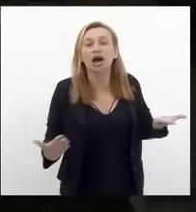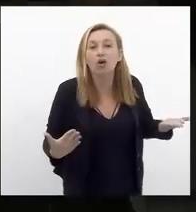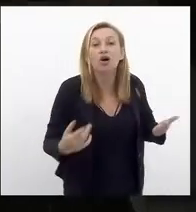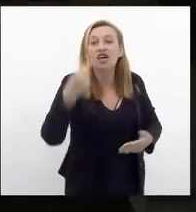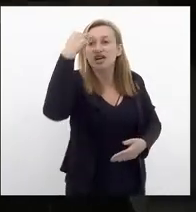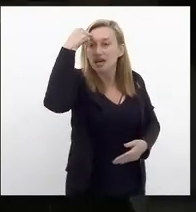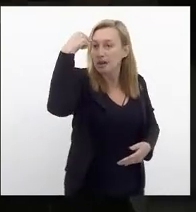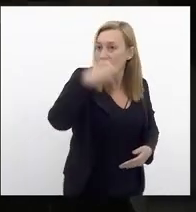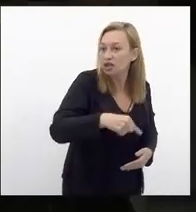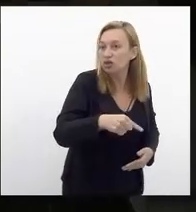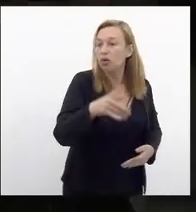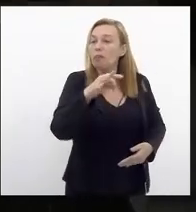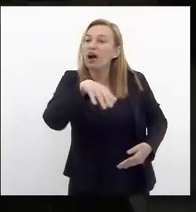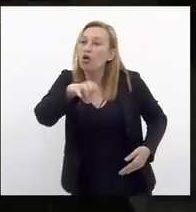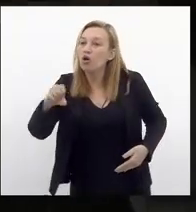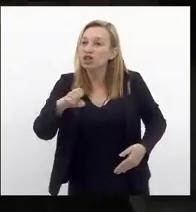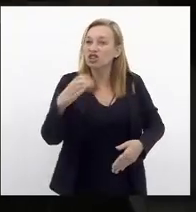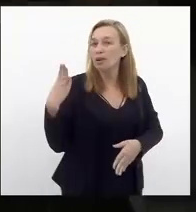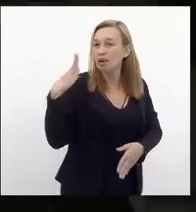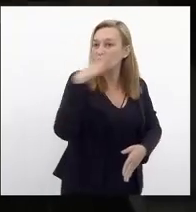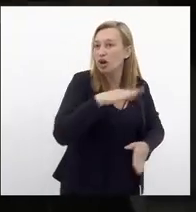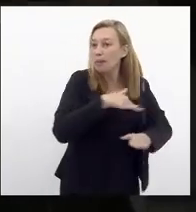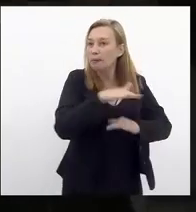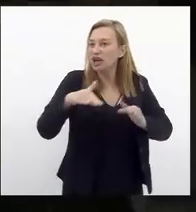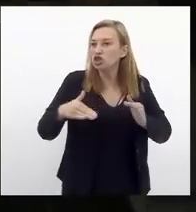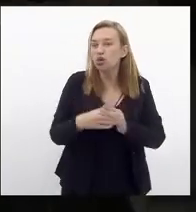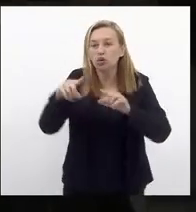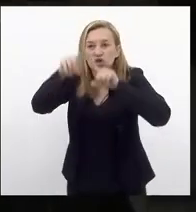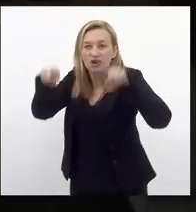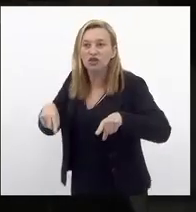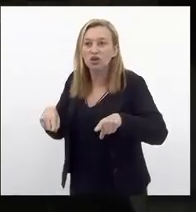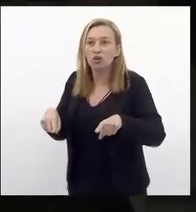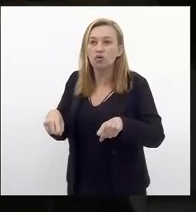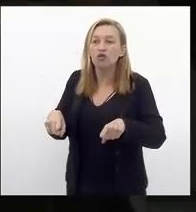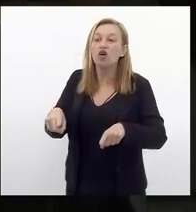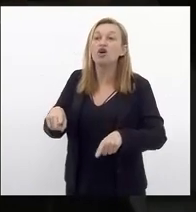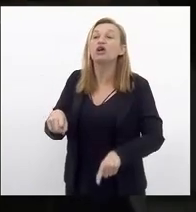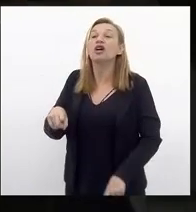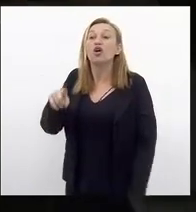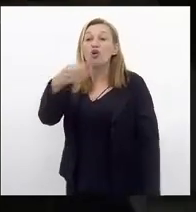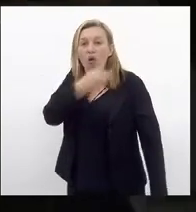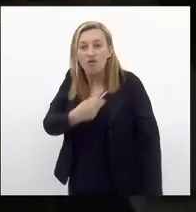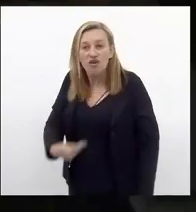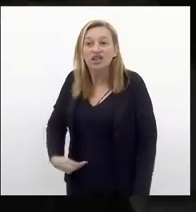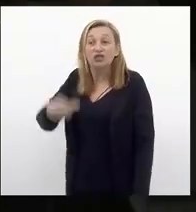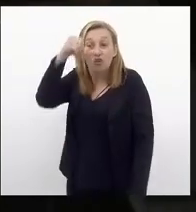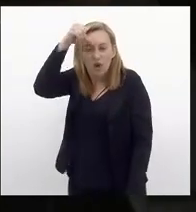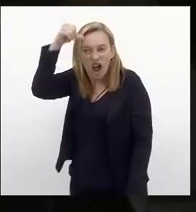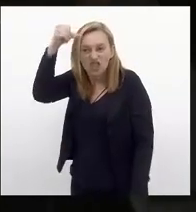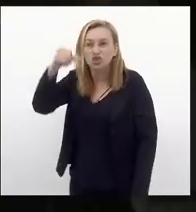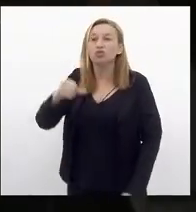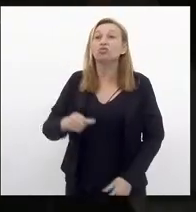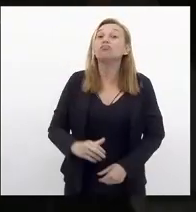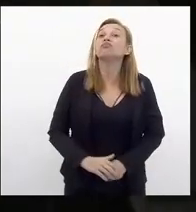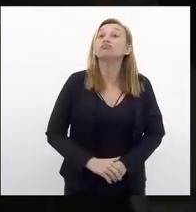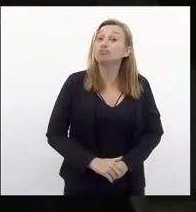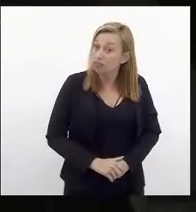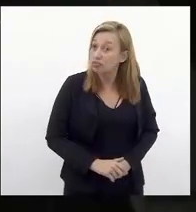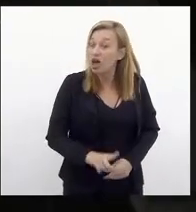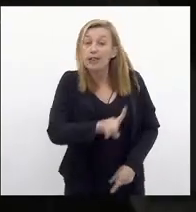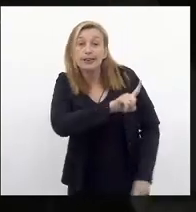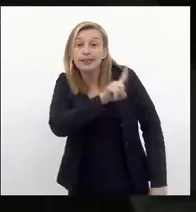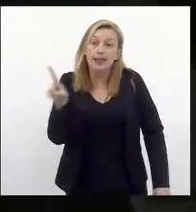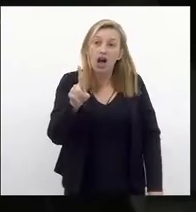quem mandou esse pacote da maldade para todos os servidores foi o governador Cláudio Castro